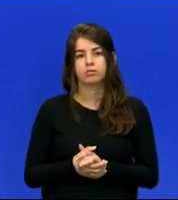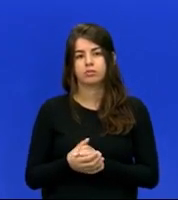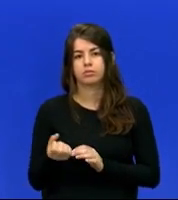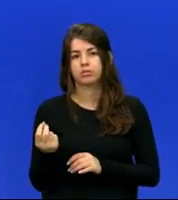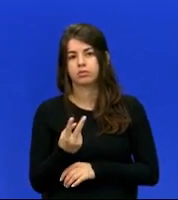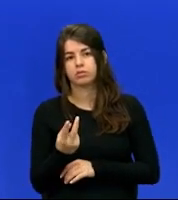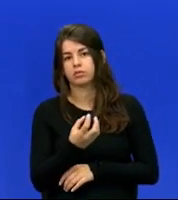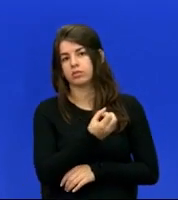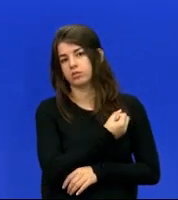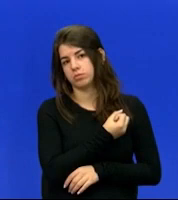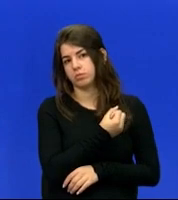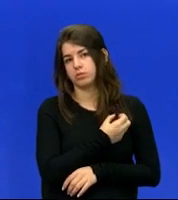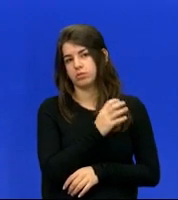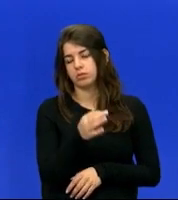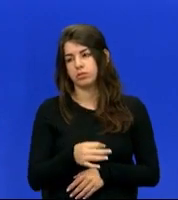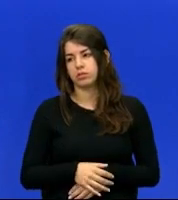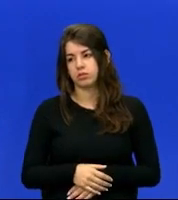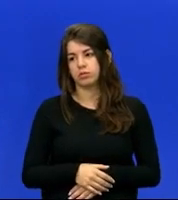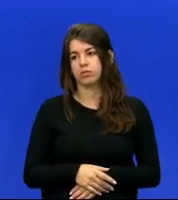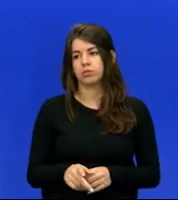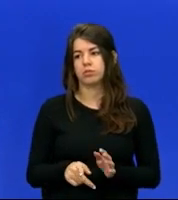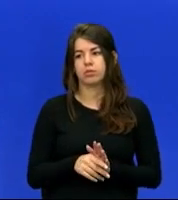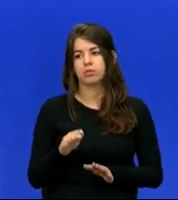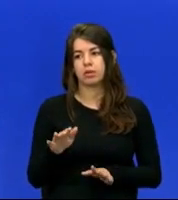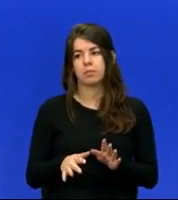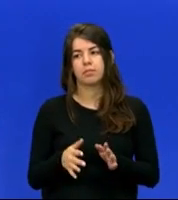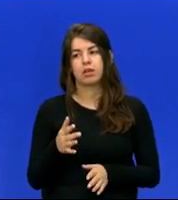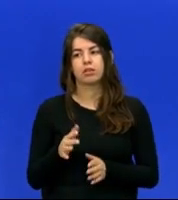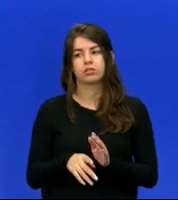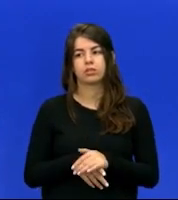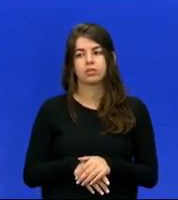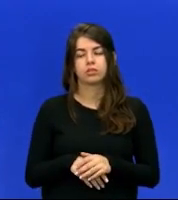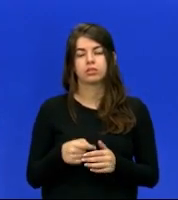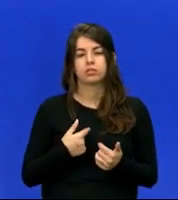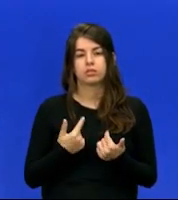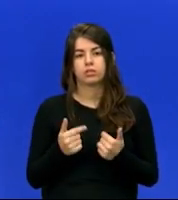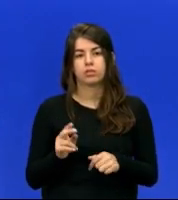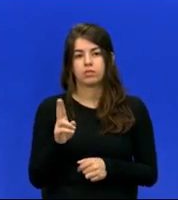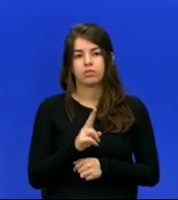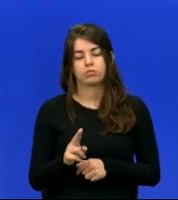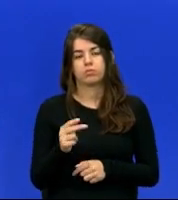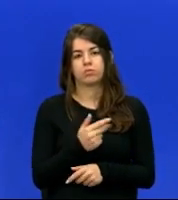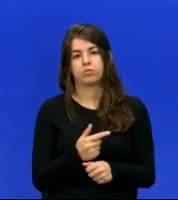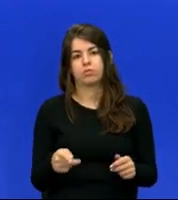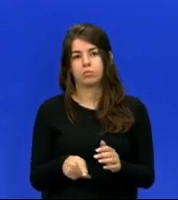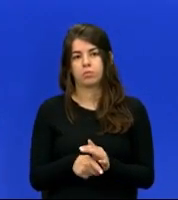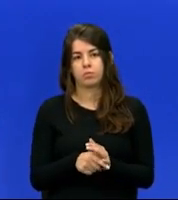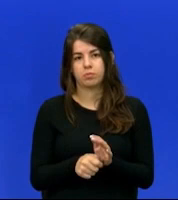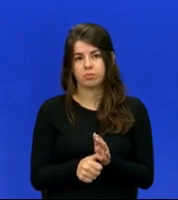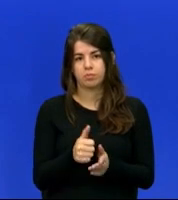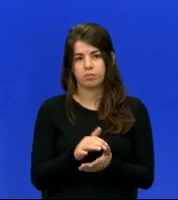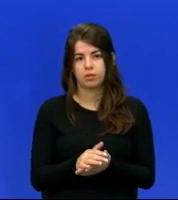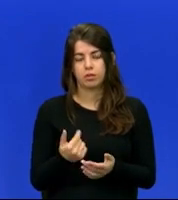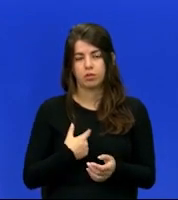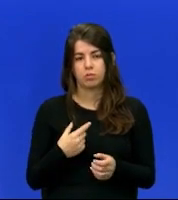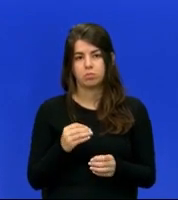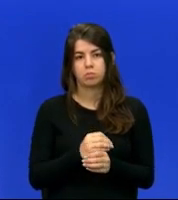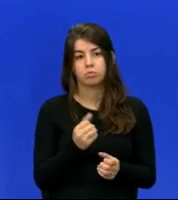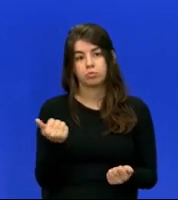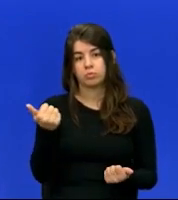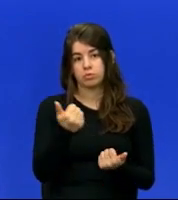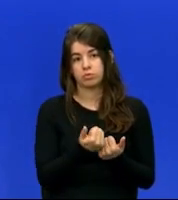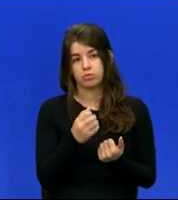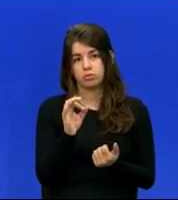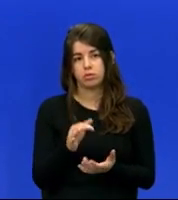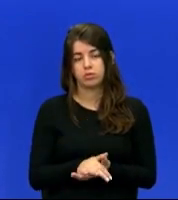dois valores, né? Entre a minha média. Novamente, eu uso o recurso primeiro. Faço as